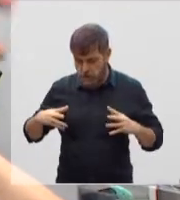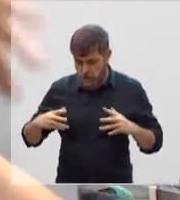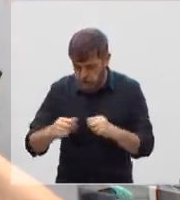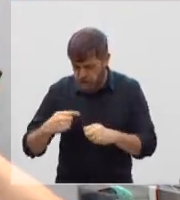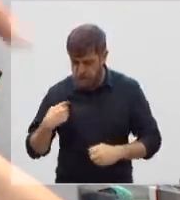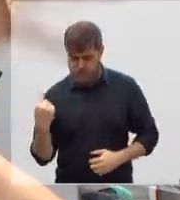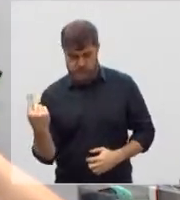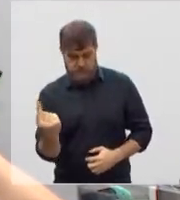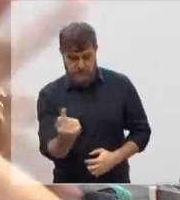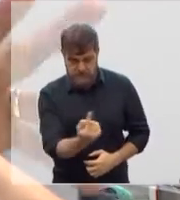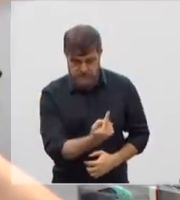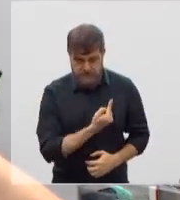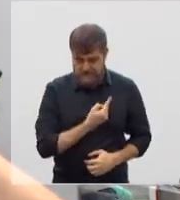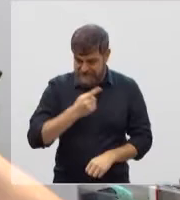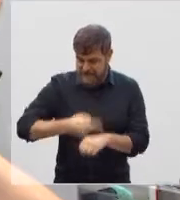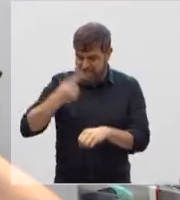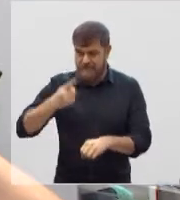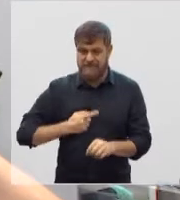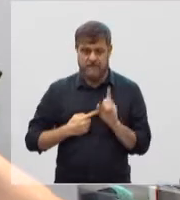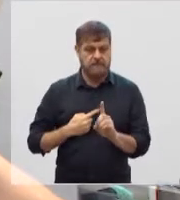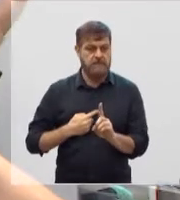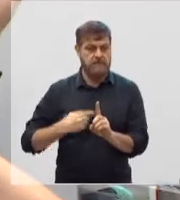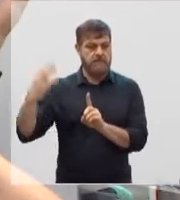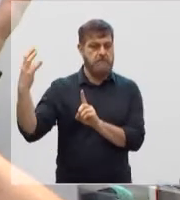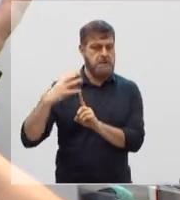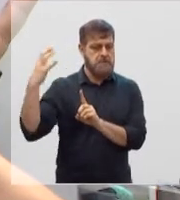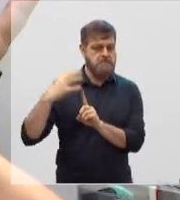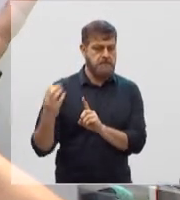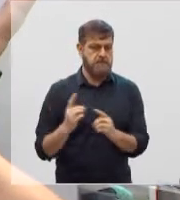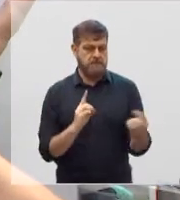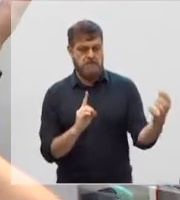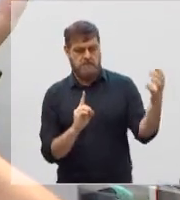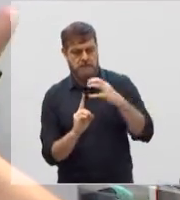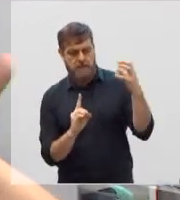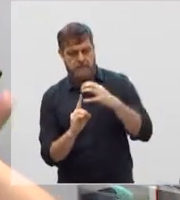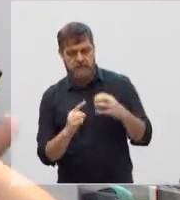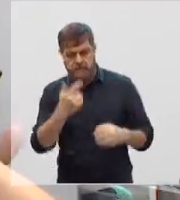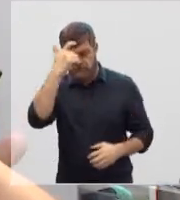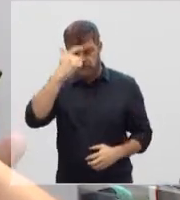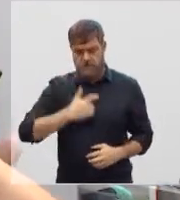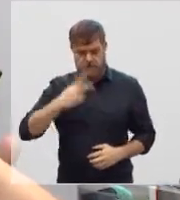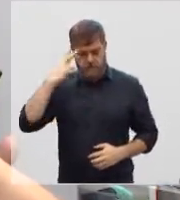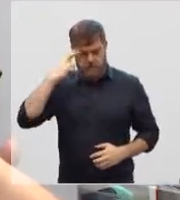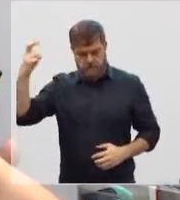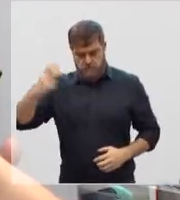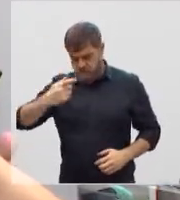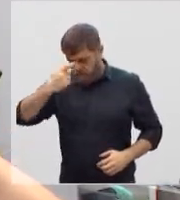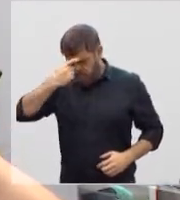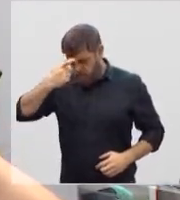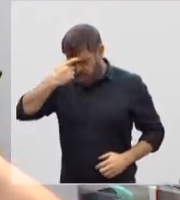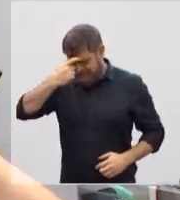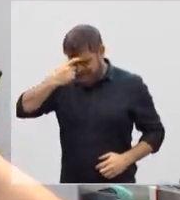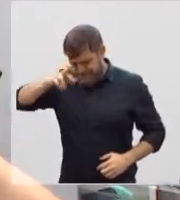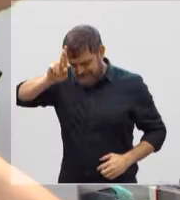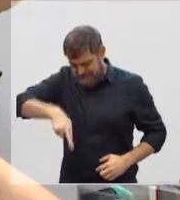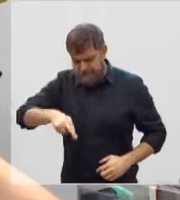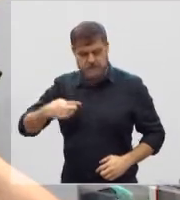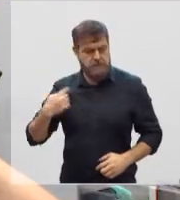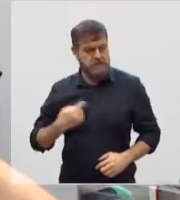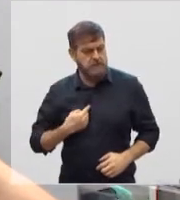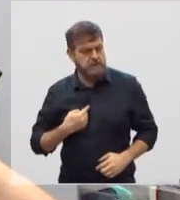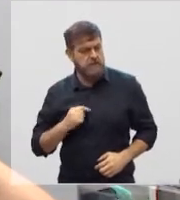afinal de contas, todos nós, de alguma maneira, em algum momento, seremos manipulados. Mas se eu tiver o saber e o